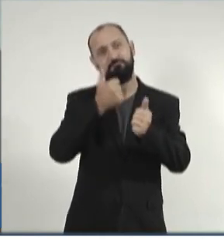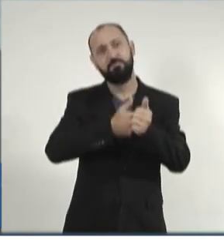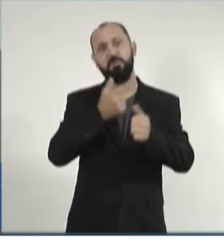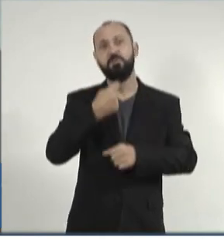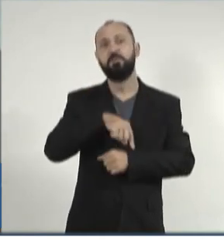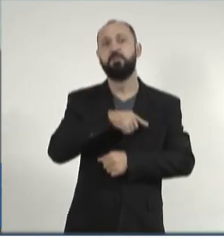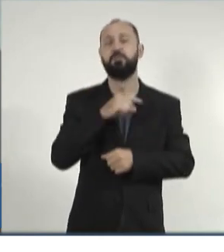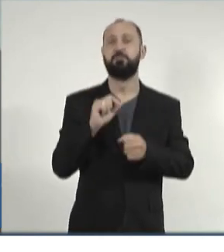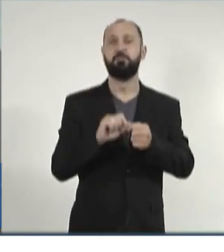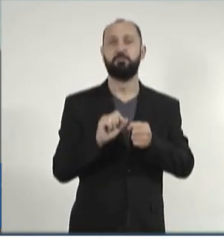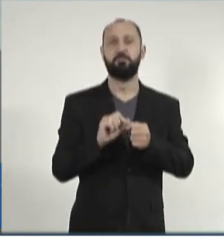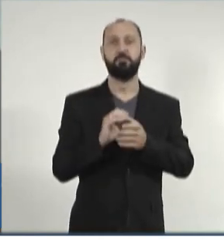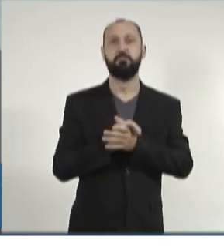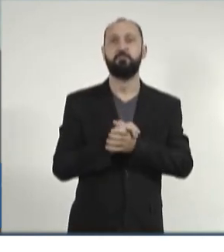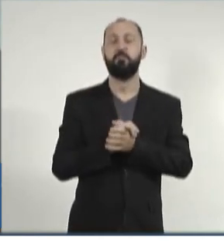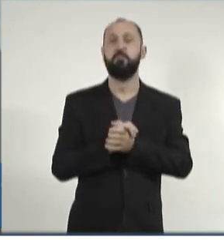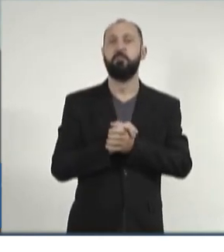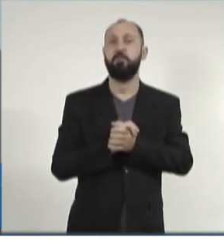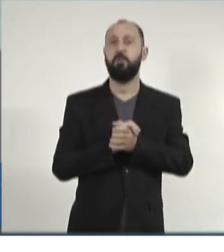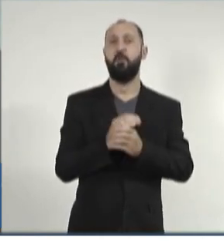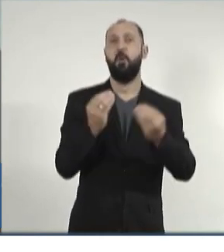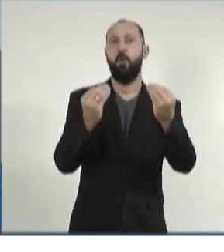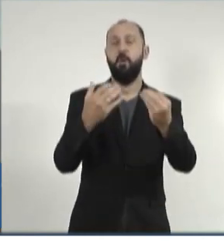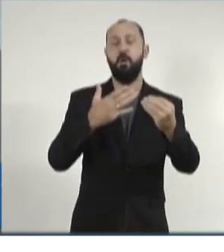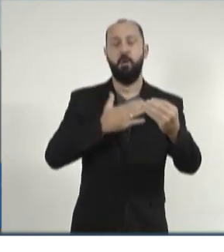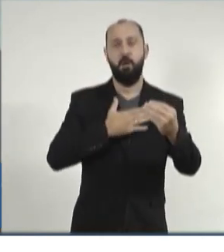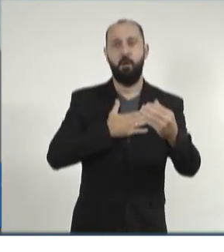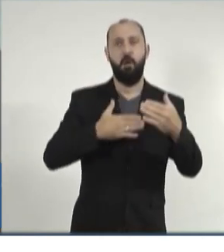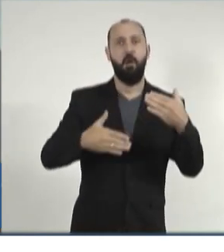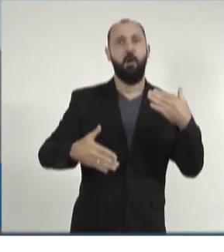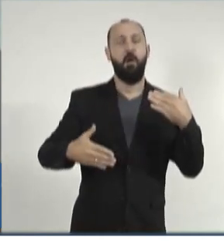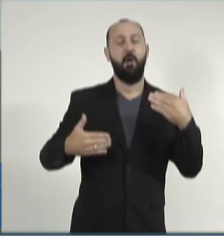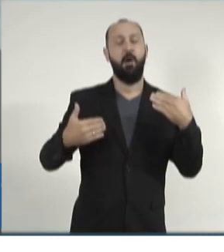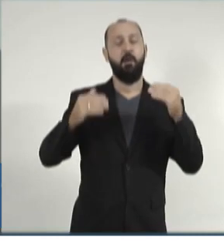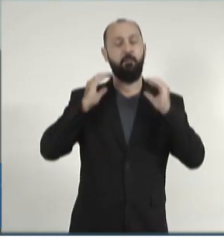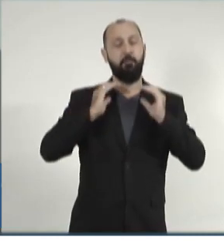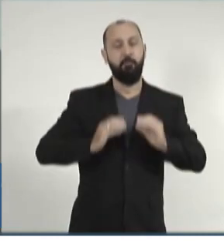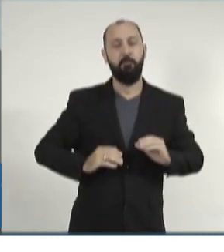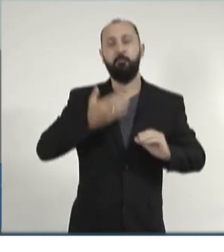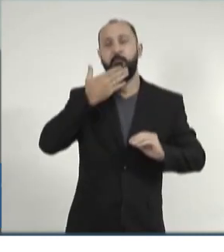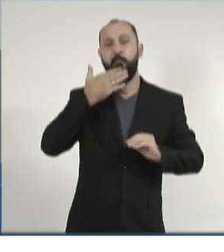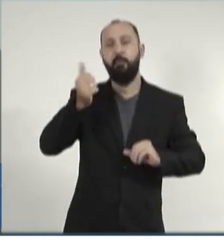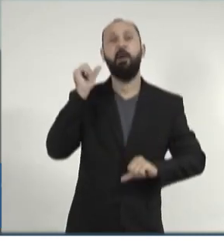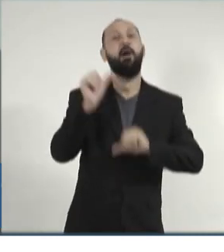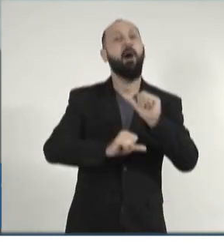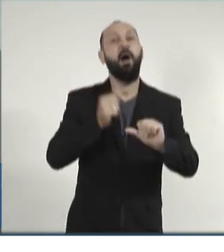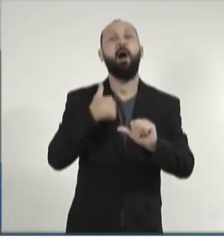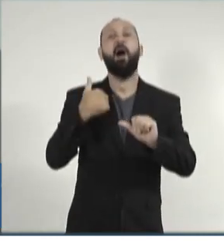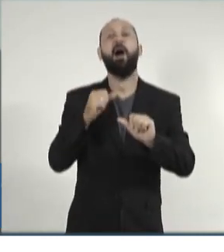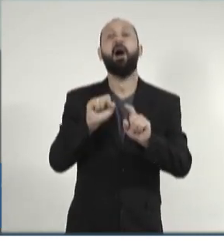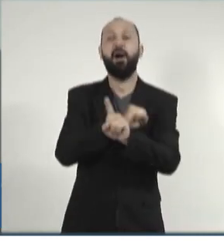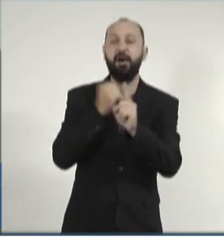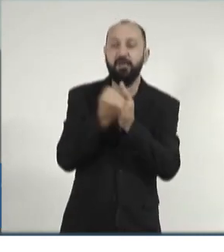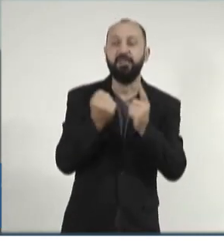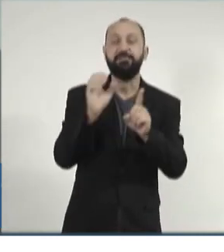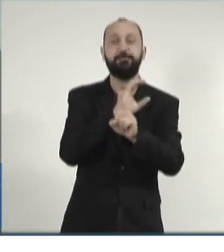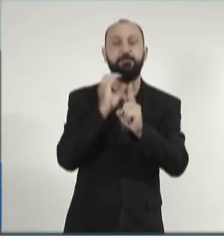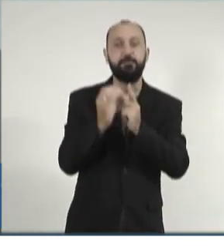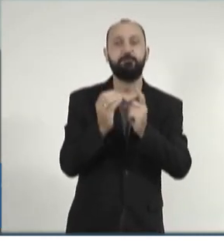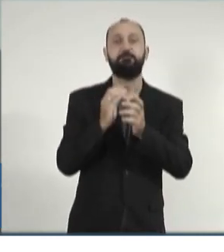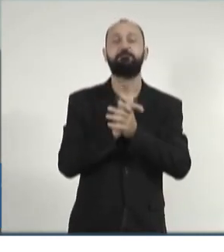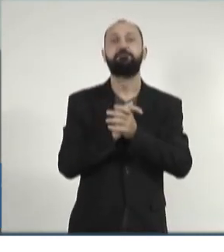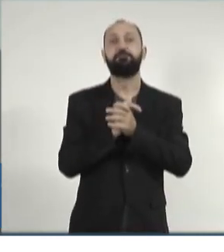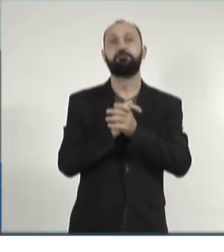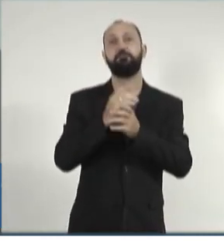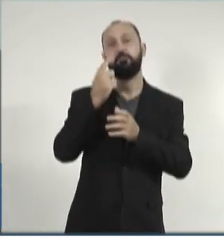a gente está fazendo. Sobre de que forma se eu mudar meu pensamento, eu posso melhorar a minha sociedade, a minha comunidade. De